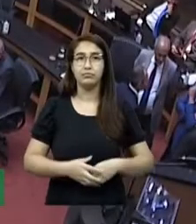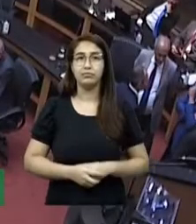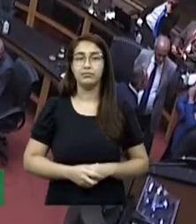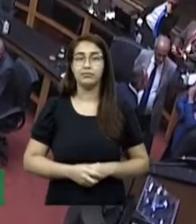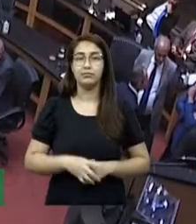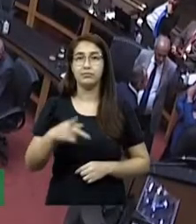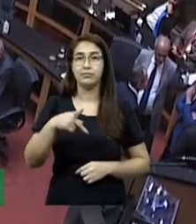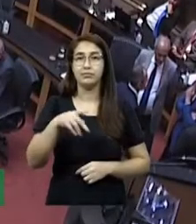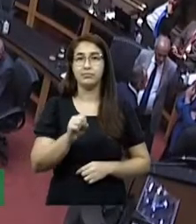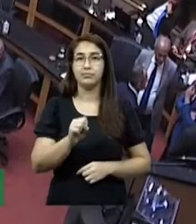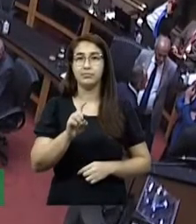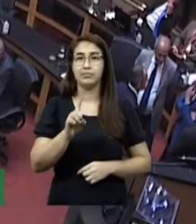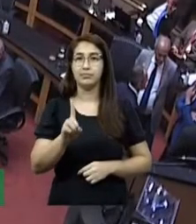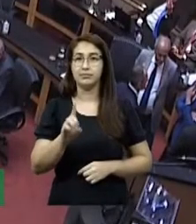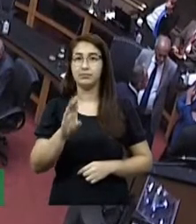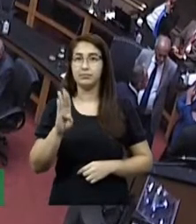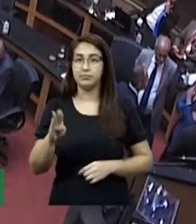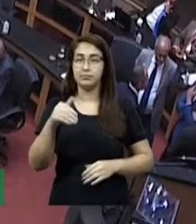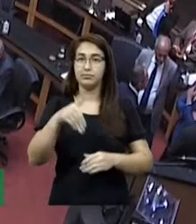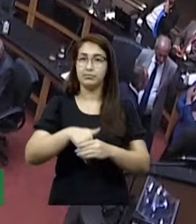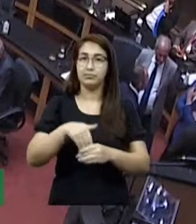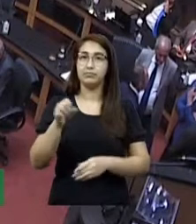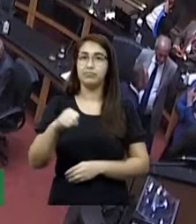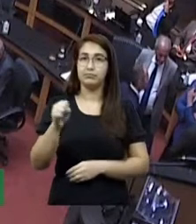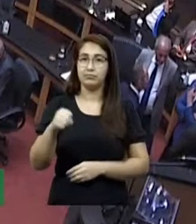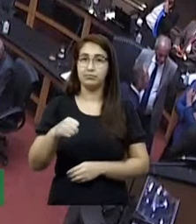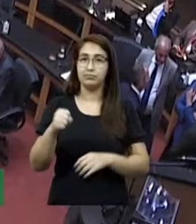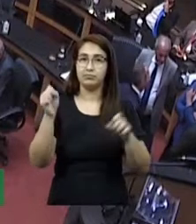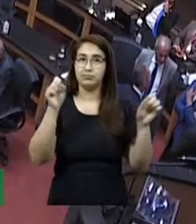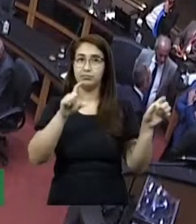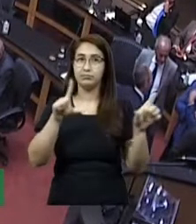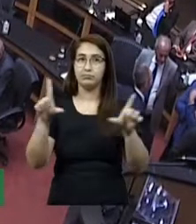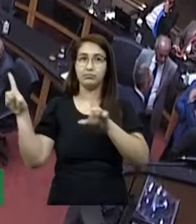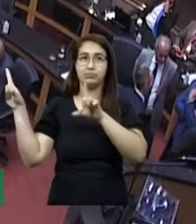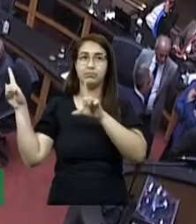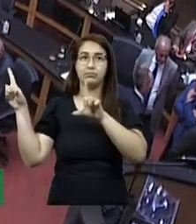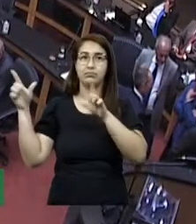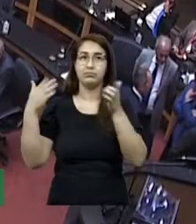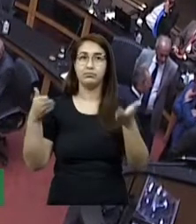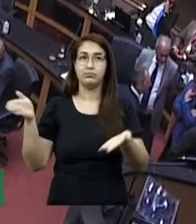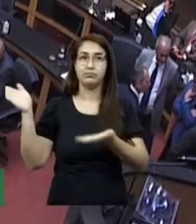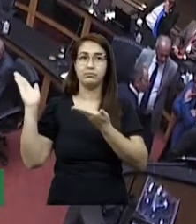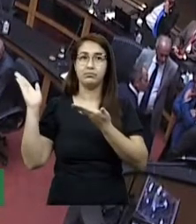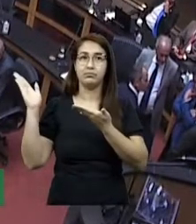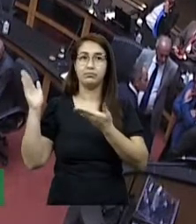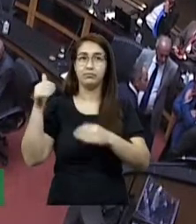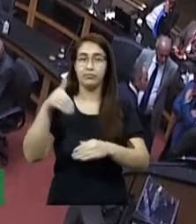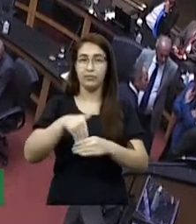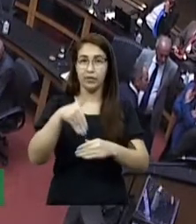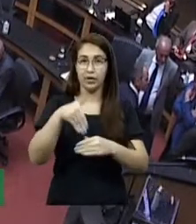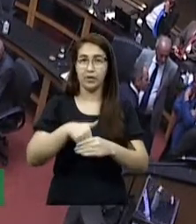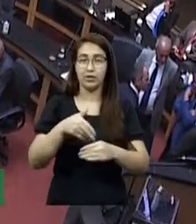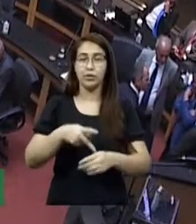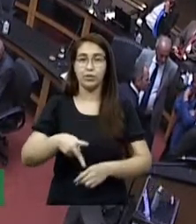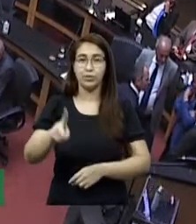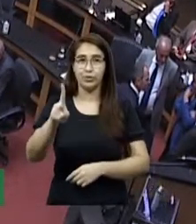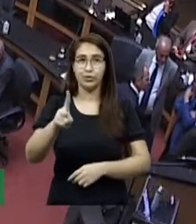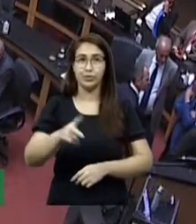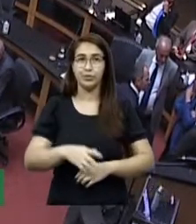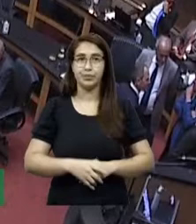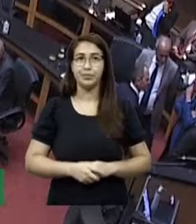PSDB vota sim, senhor presidente. Eu posso pedir para abrir o painel para nós seguirmos a votação? Por